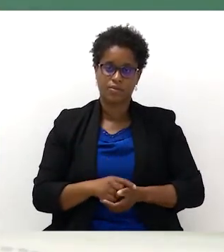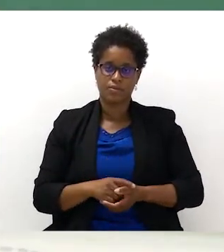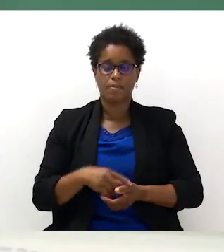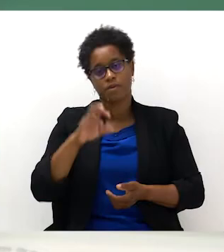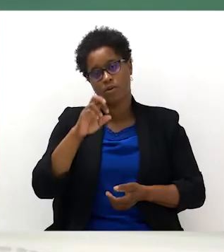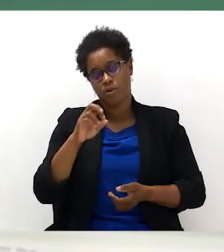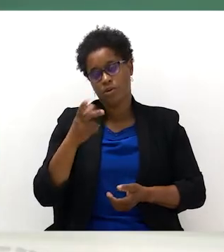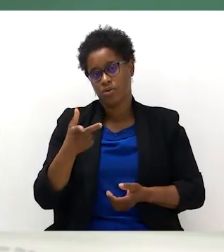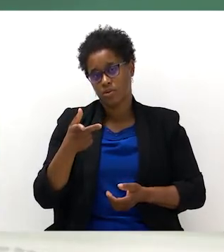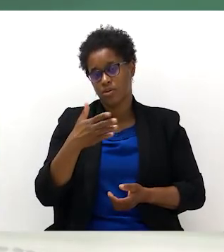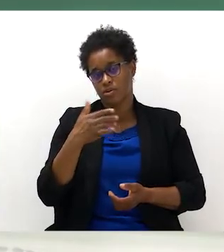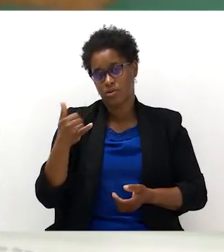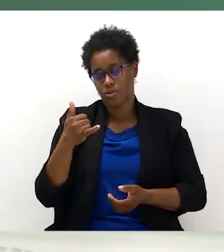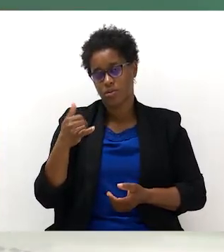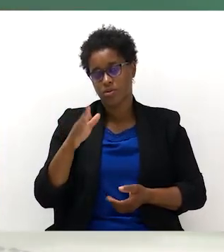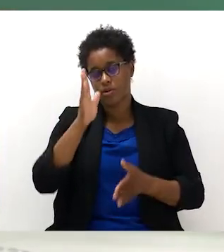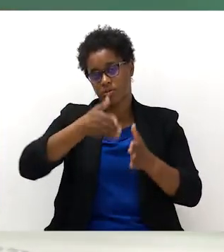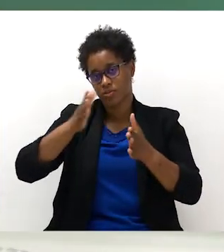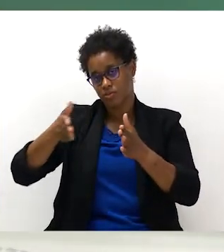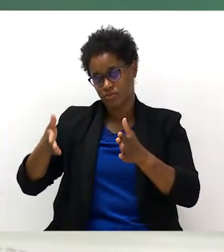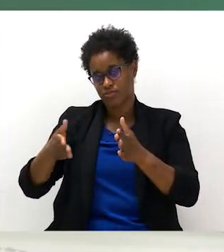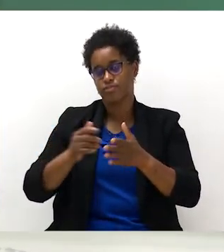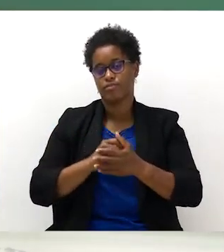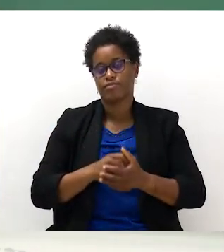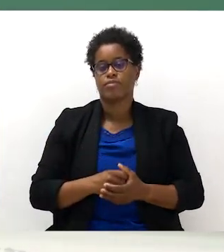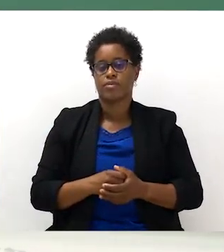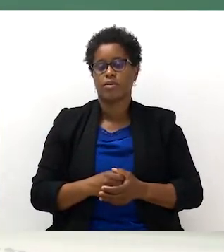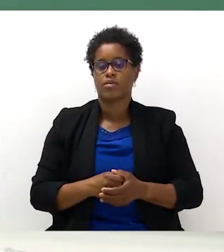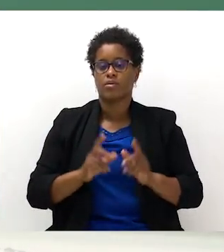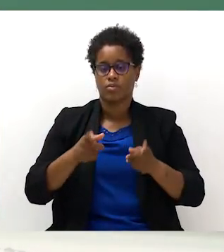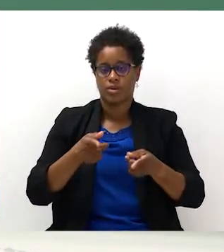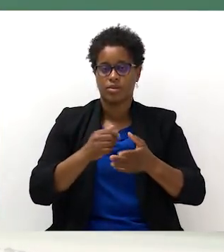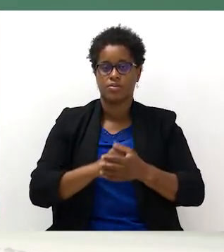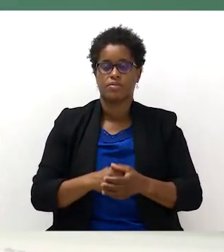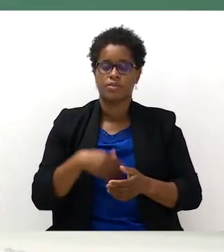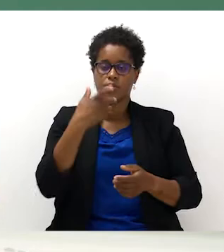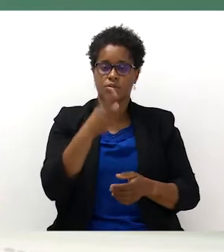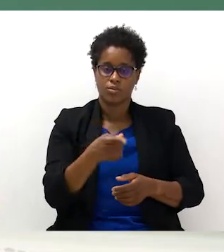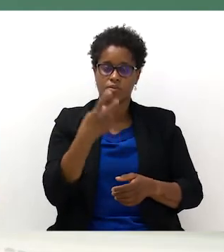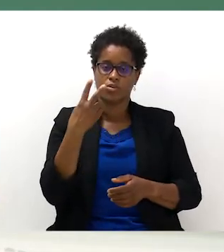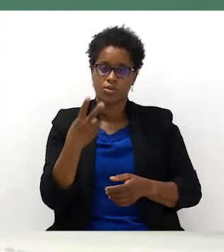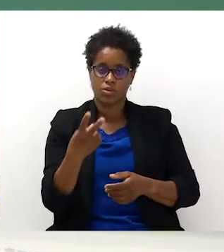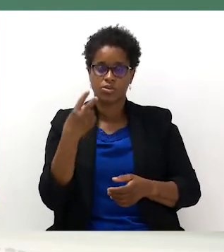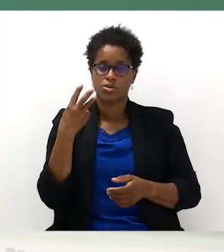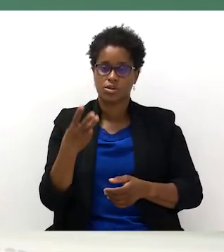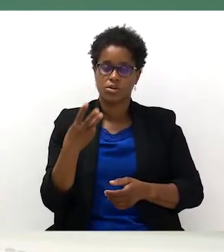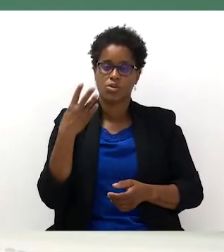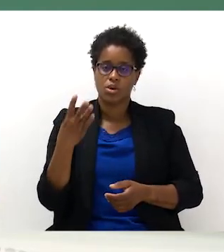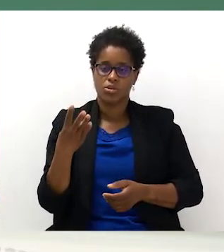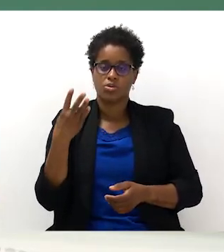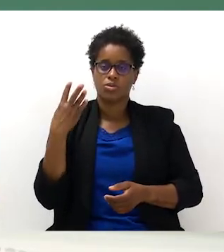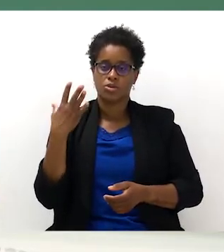8, 12, e vamos repartir. Vamos lá. 1, 2, 3,